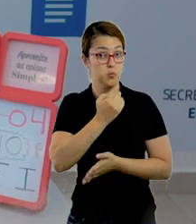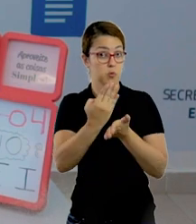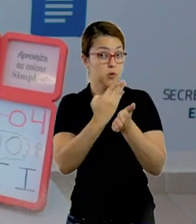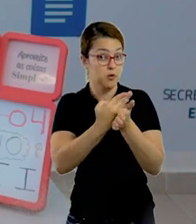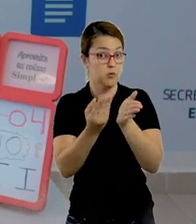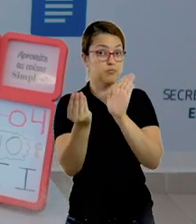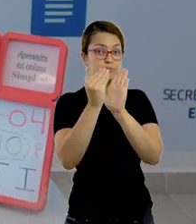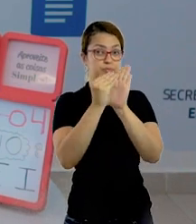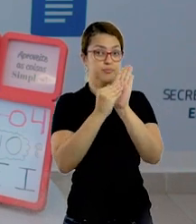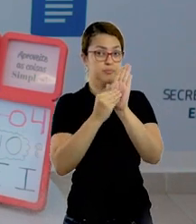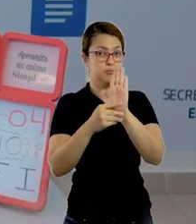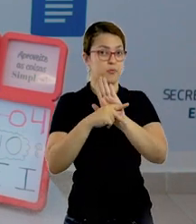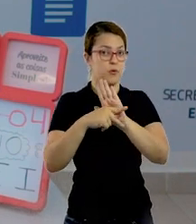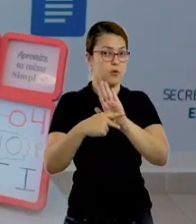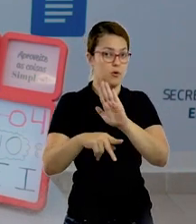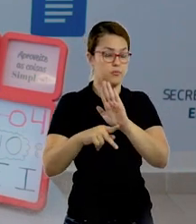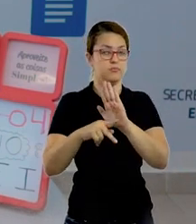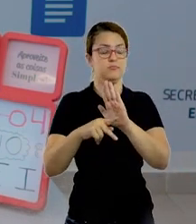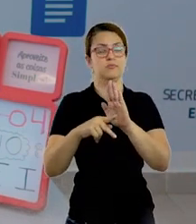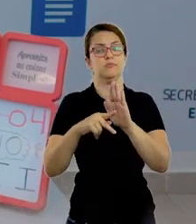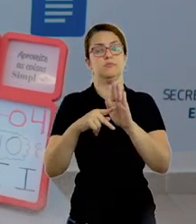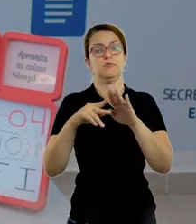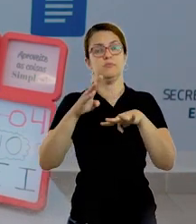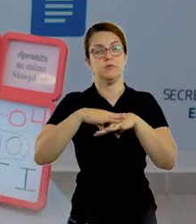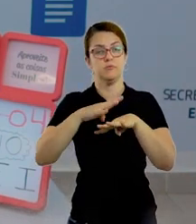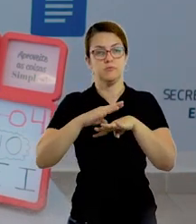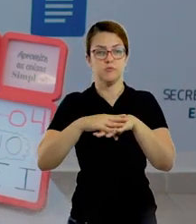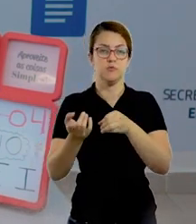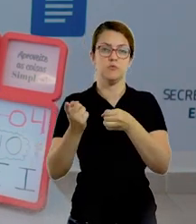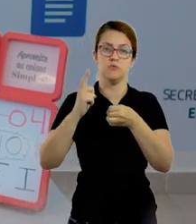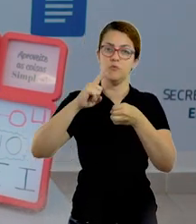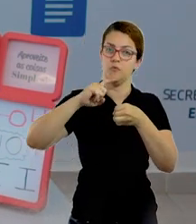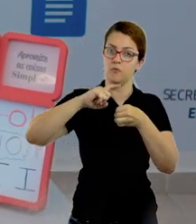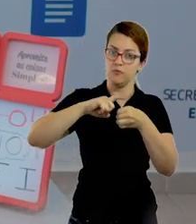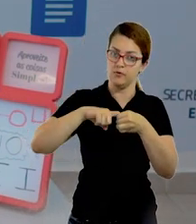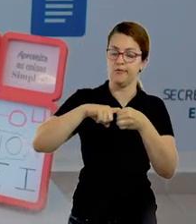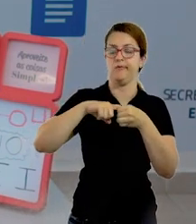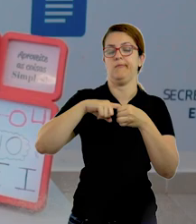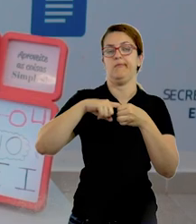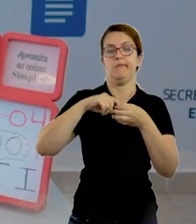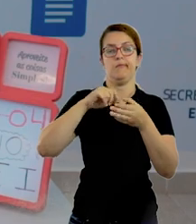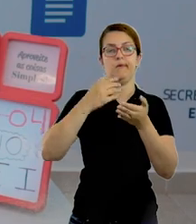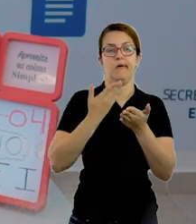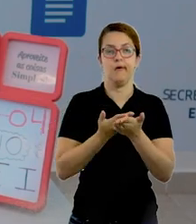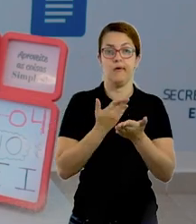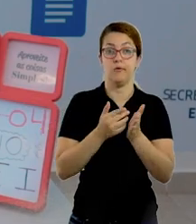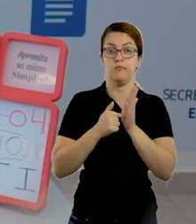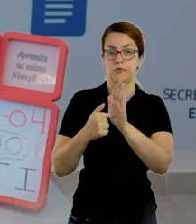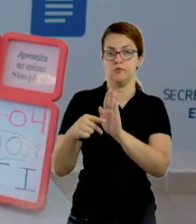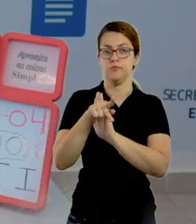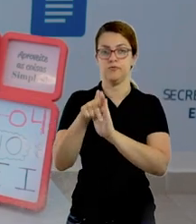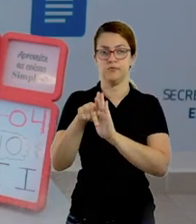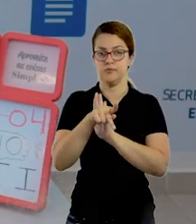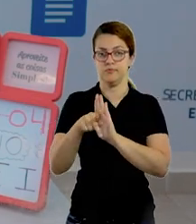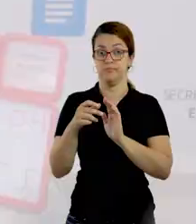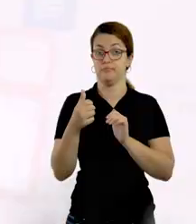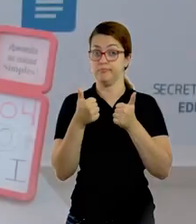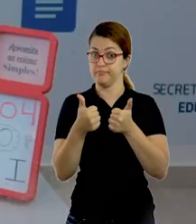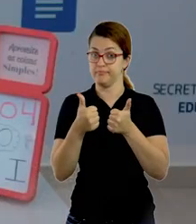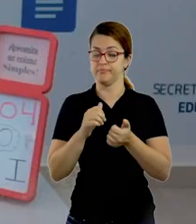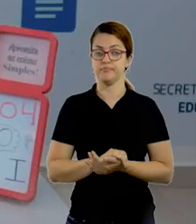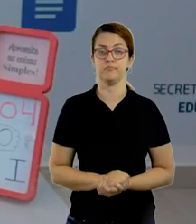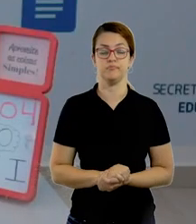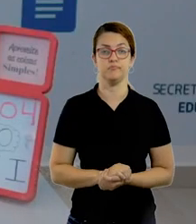esses números no caderno de matemática, pois assim, quando as aulas retornarem, vocês mostram ao professor. Tudo bem?